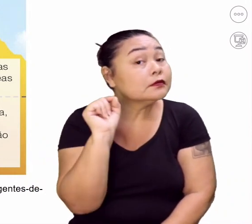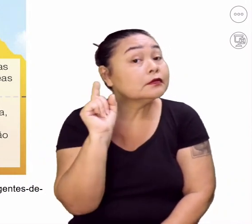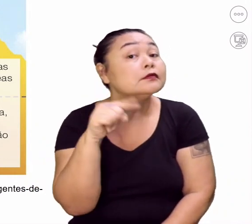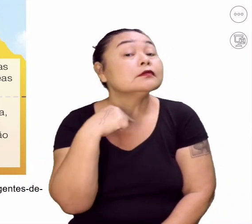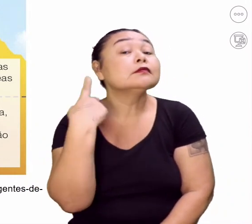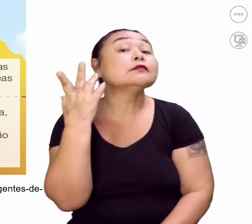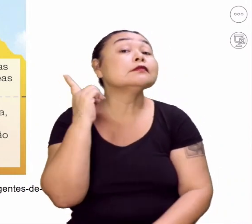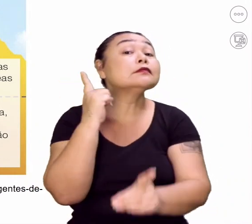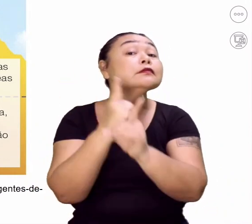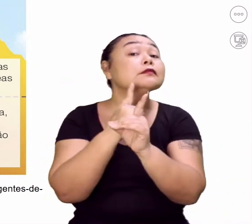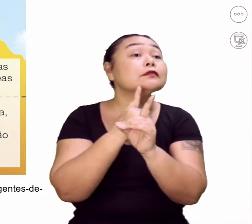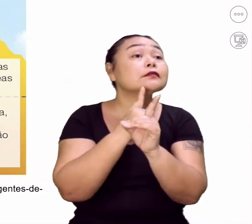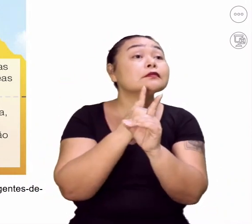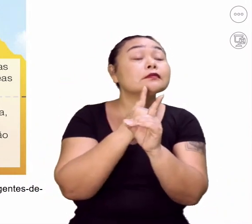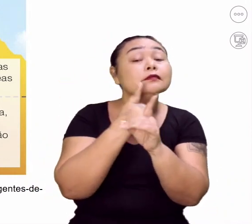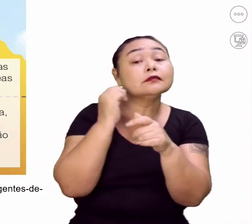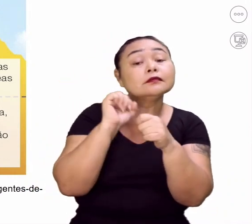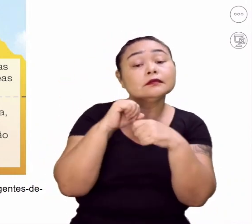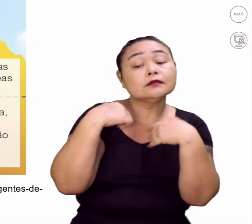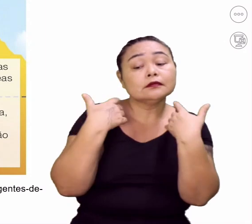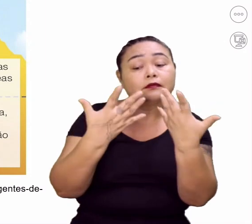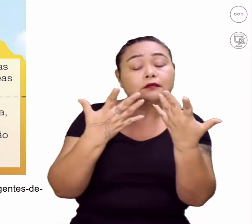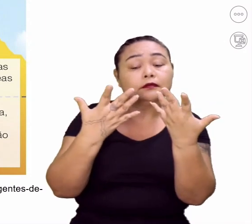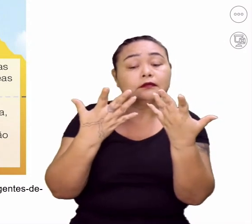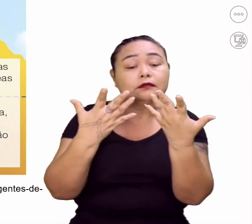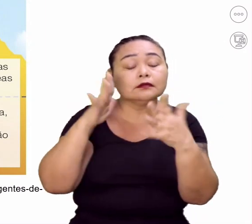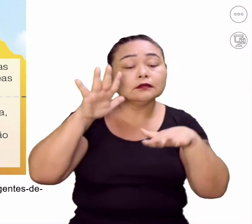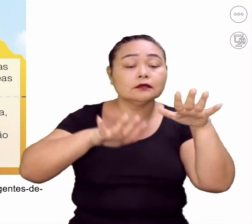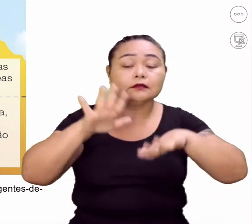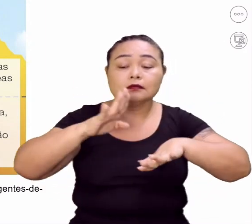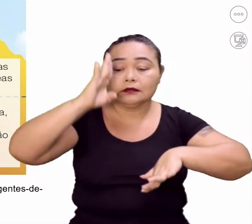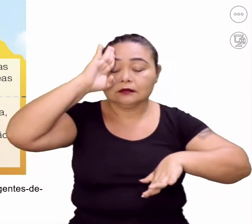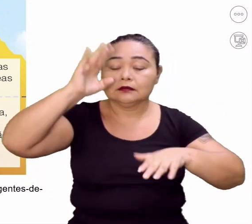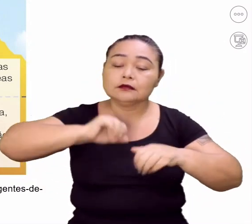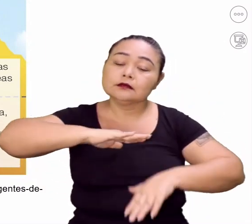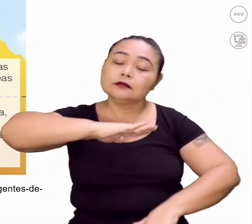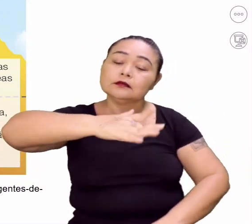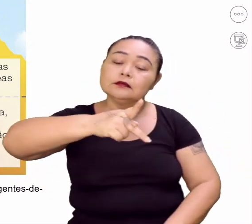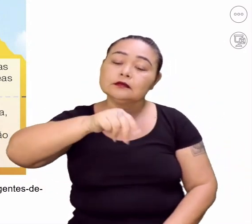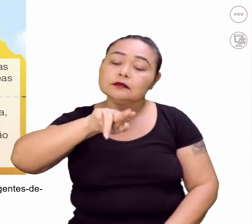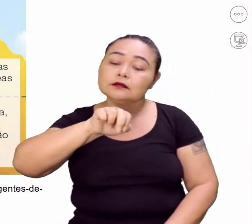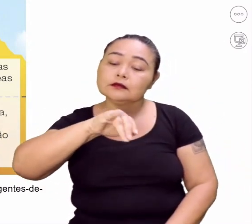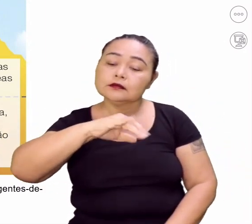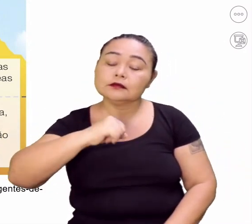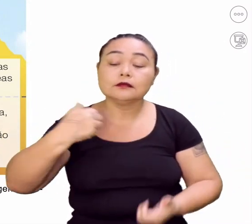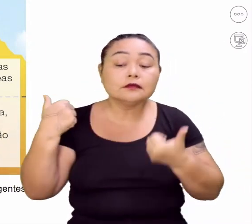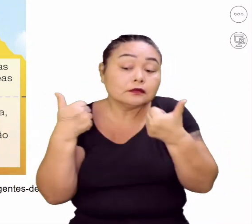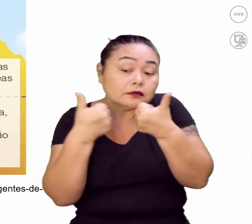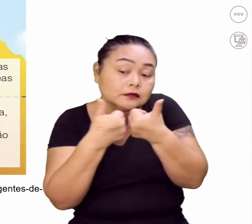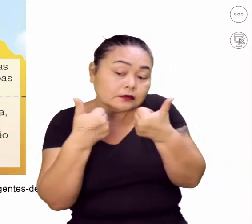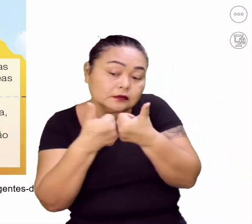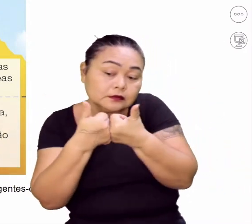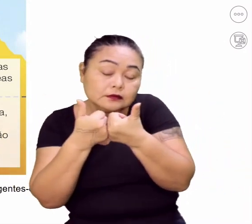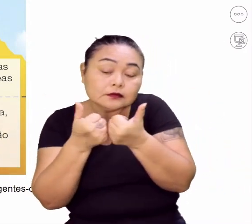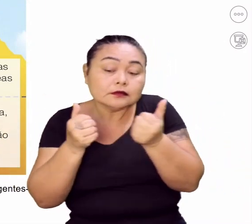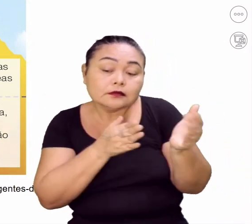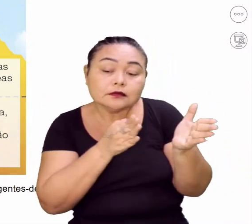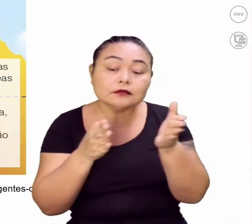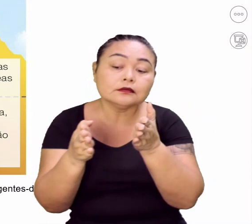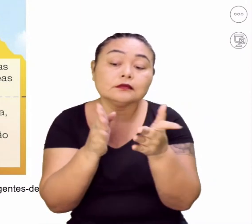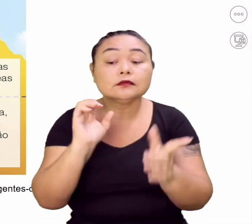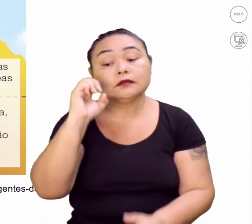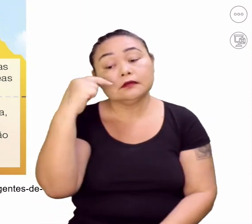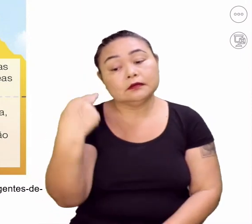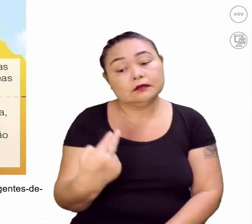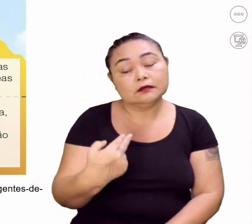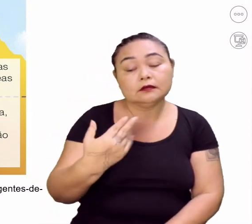vai encontrar elas sempre, né, praticamente, as principais áreas de planície próxima a grandes rios